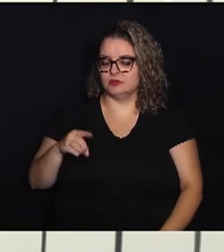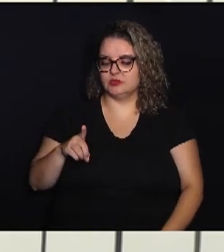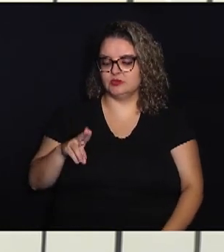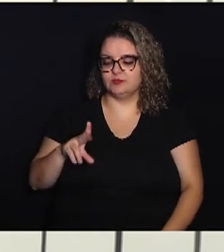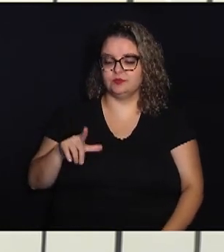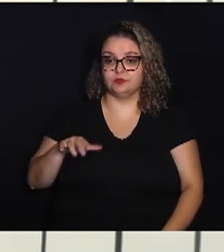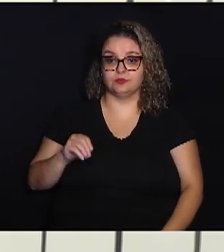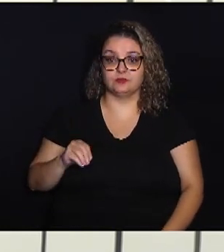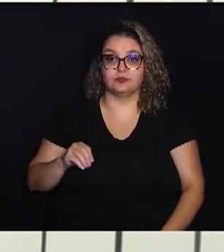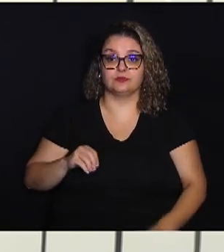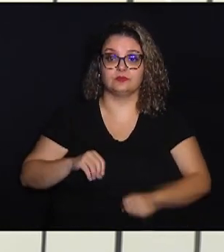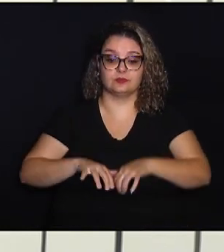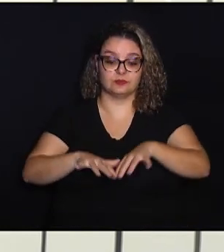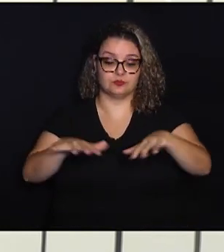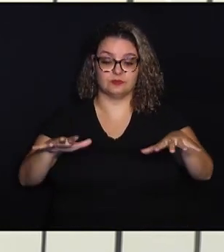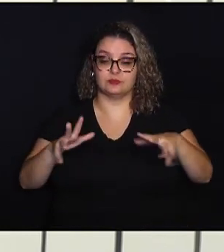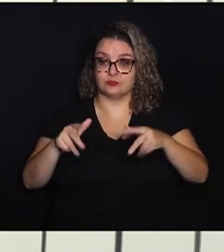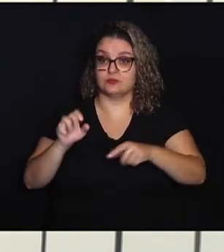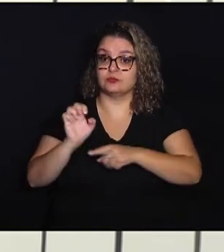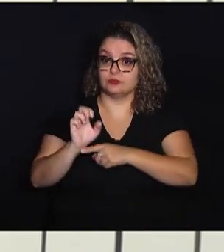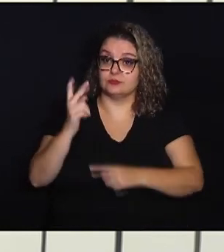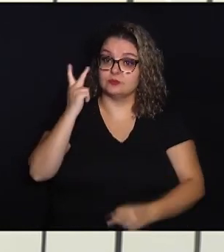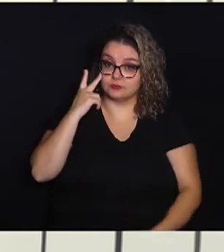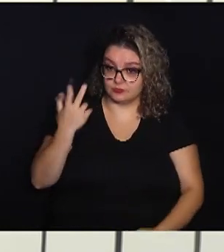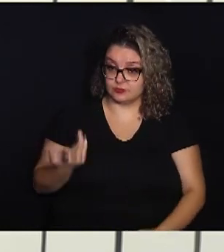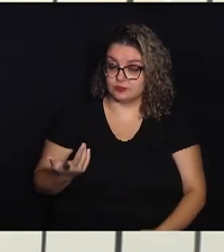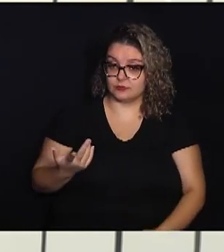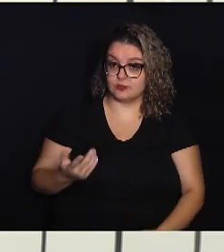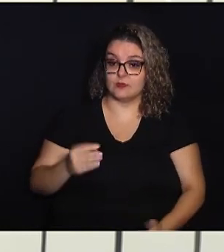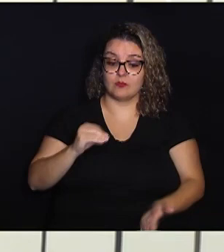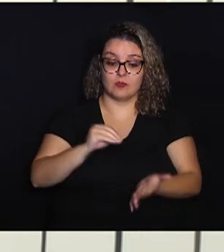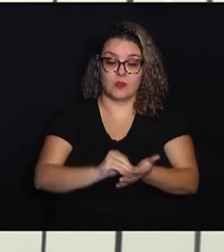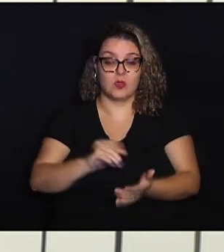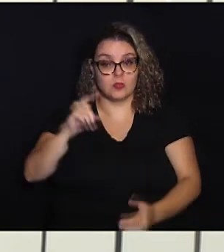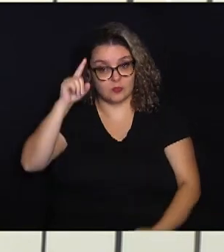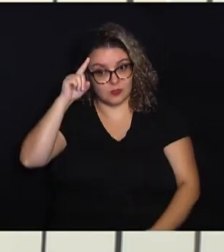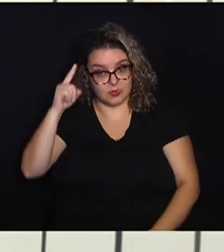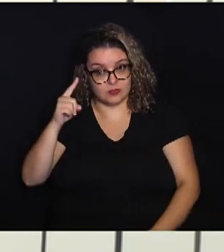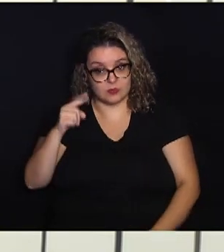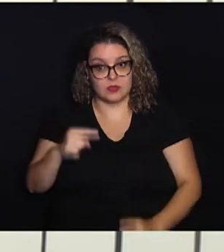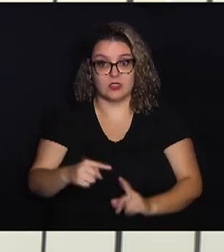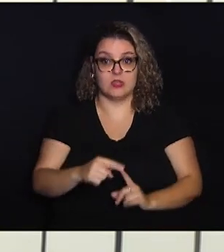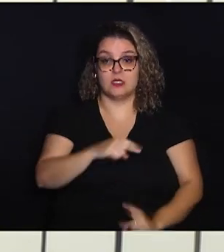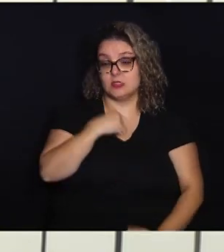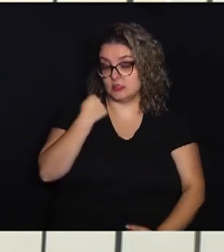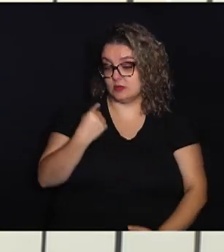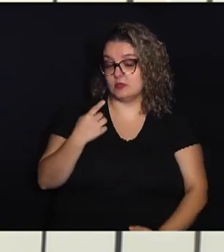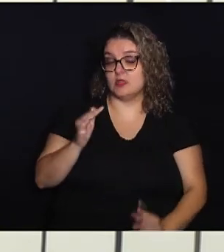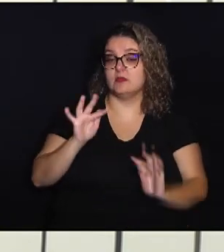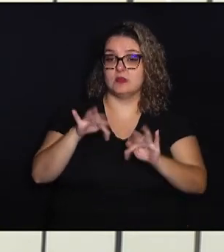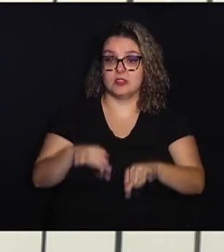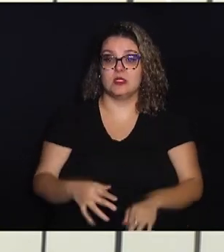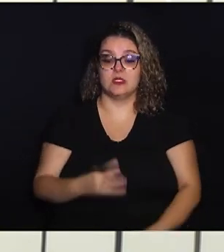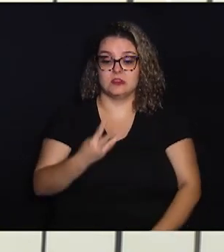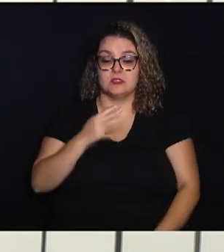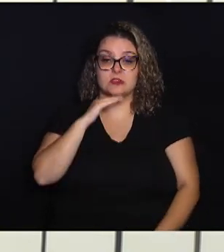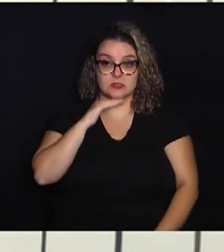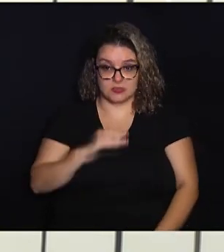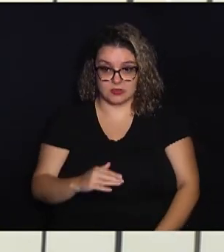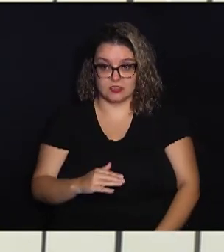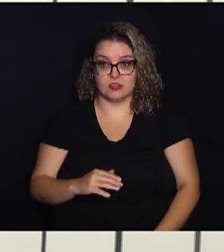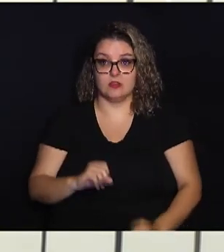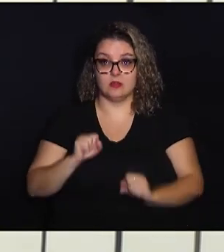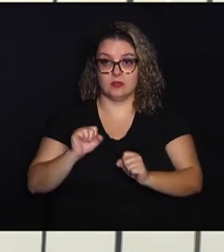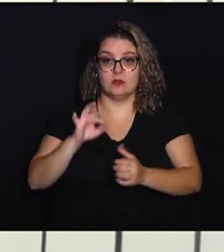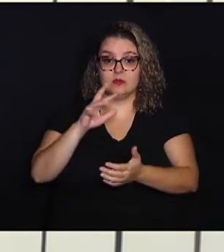as unidades de todo o estado de São Paulo. No último dia, então, esse prazo se encerra às 3 horas da tarde e você pode